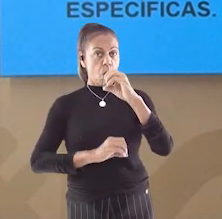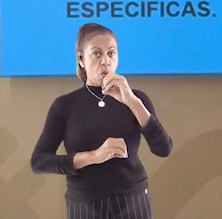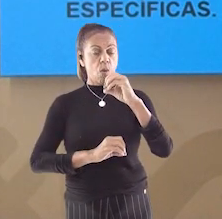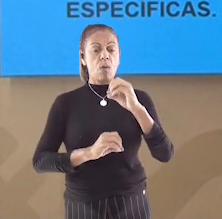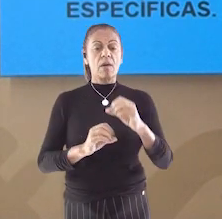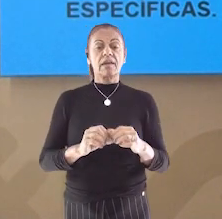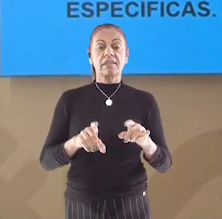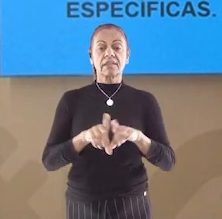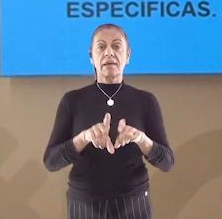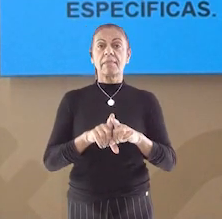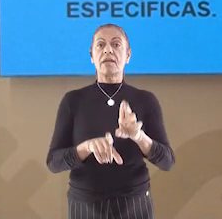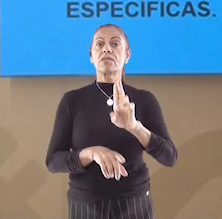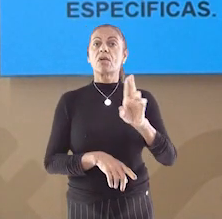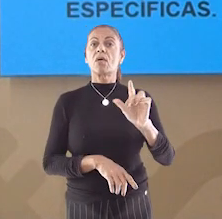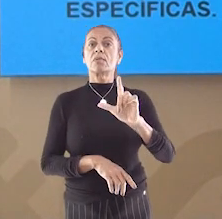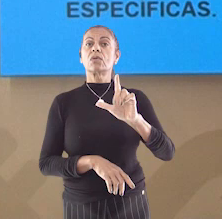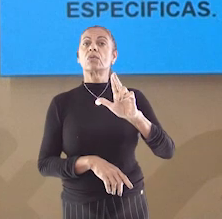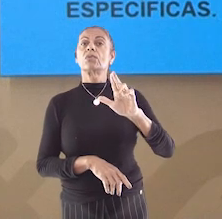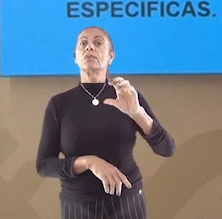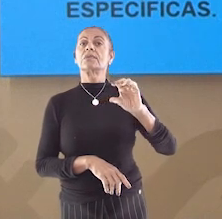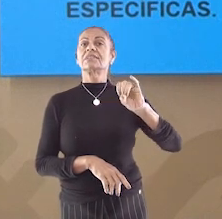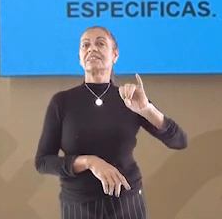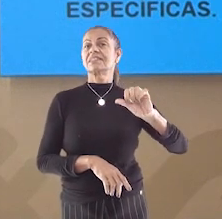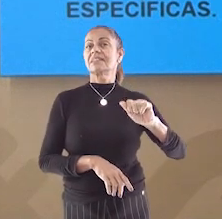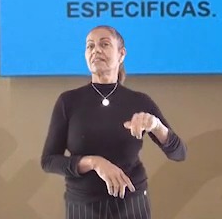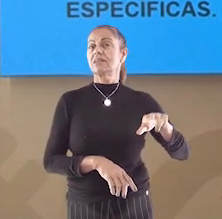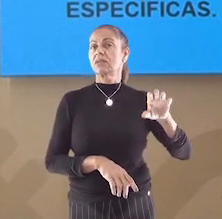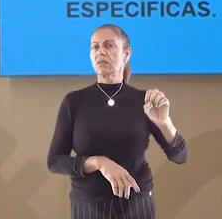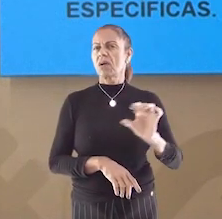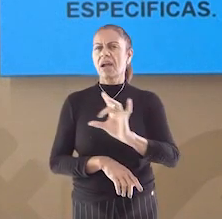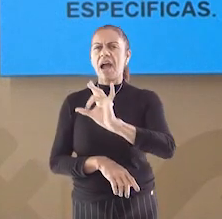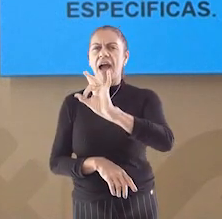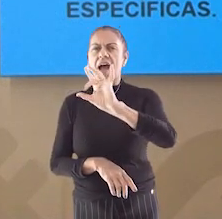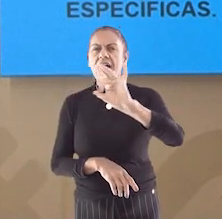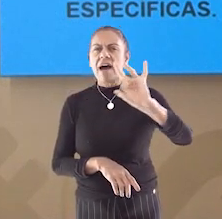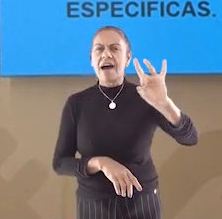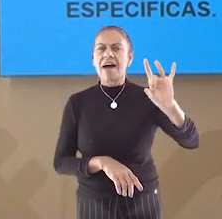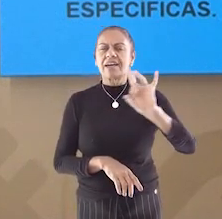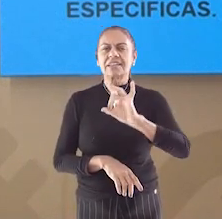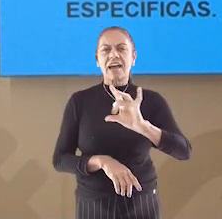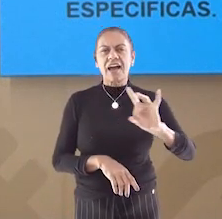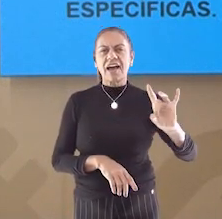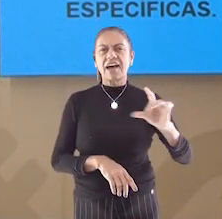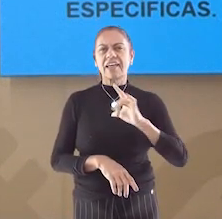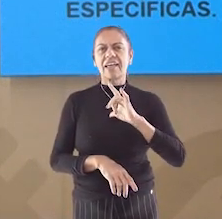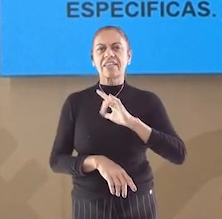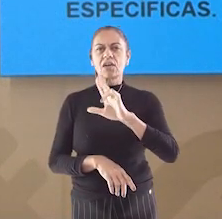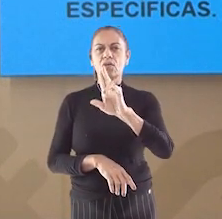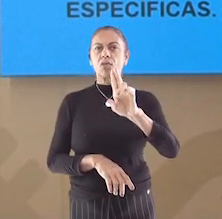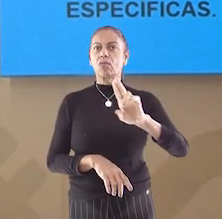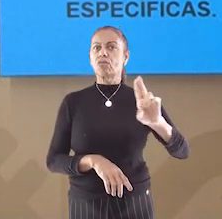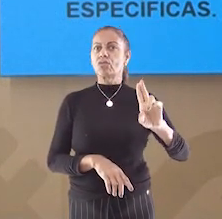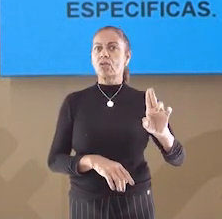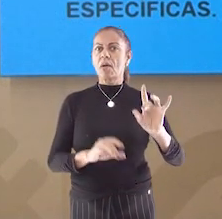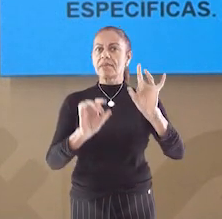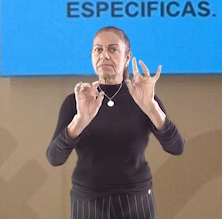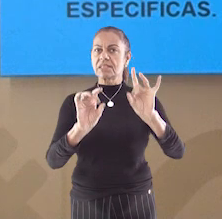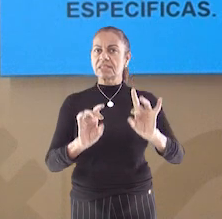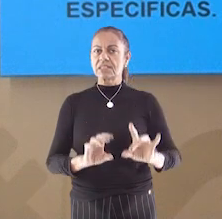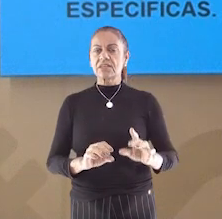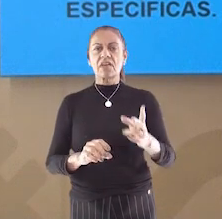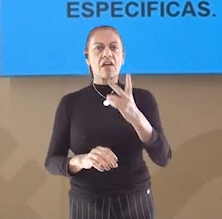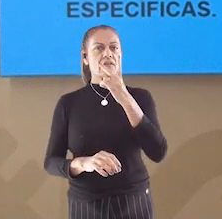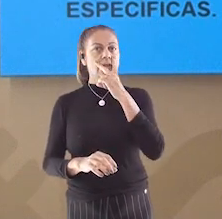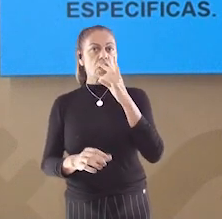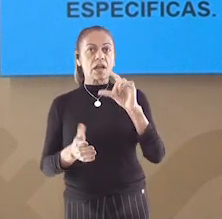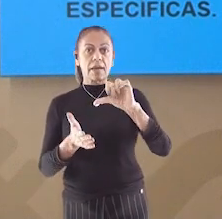oceanos. E Luciano. Observem que cada um desses nomes aqui nomeia uma coisa específica. Vitória,